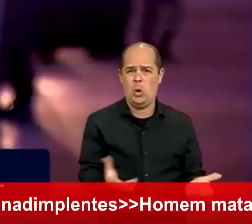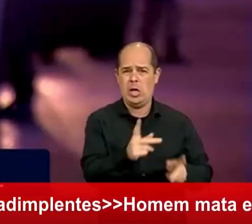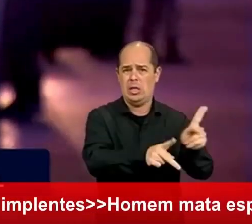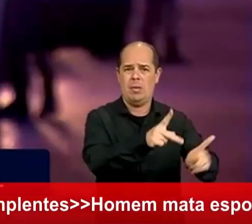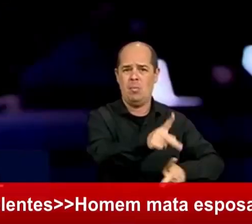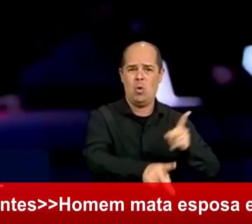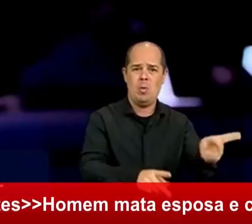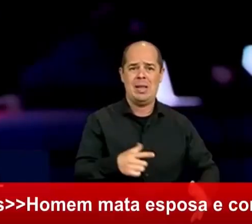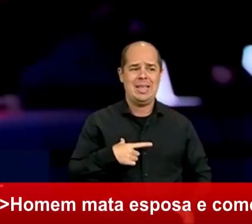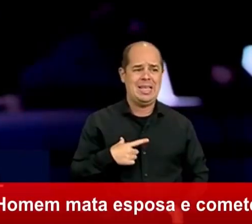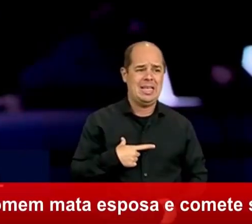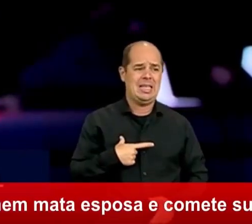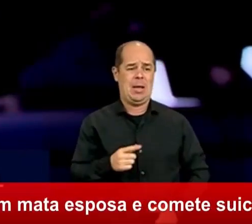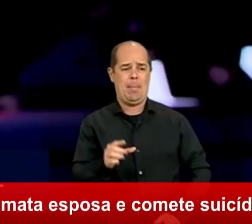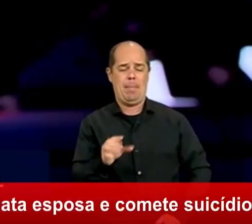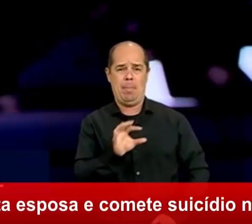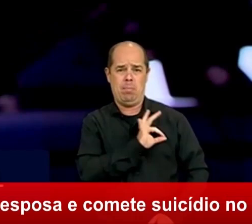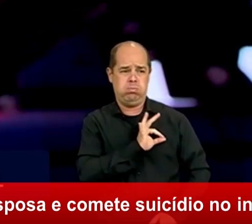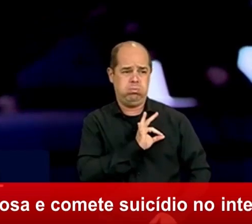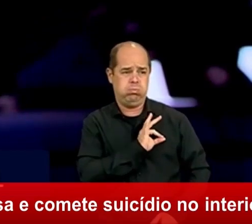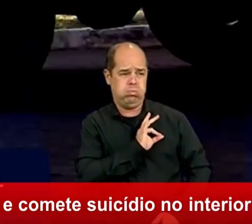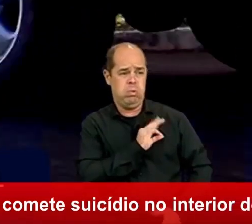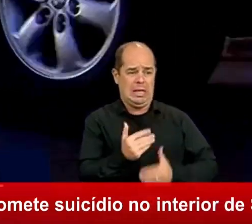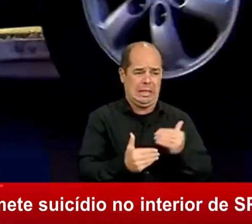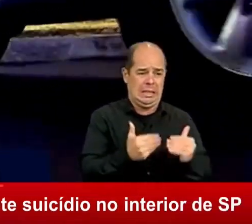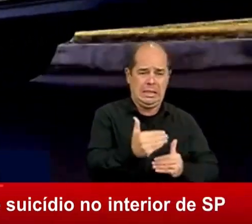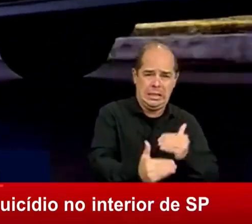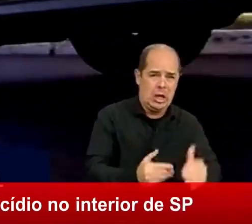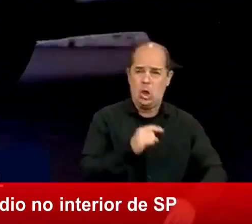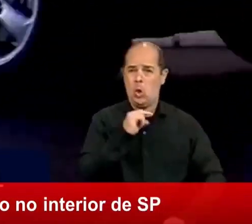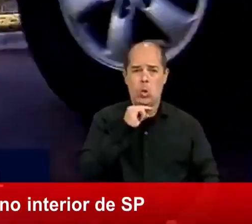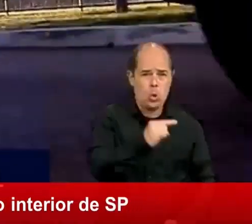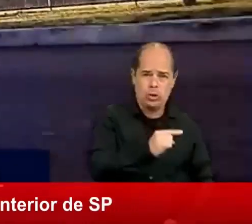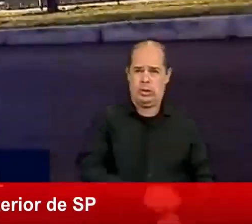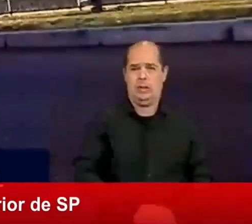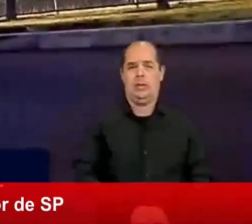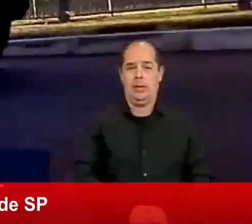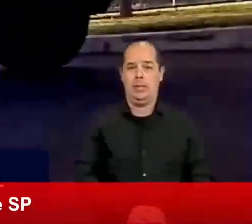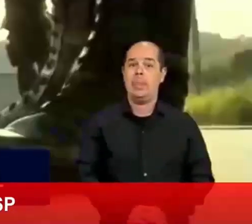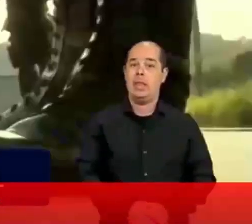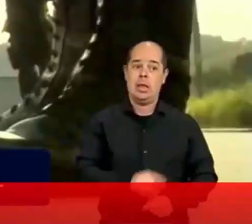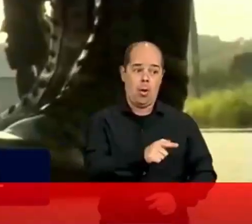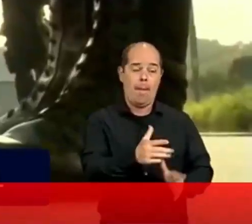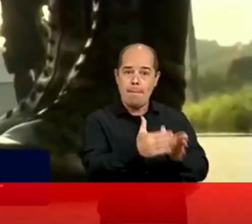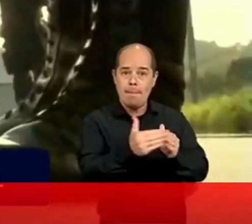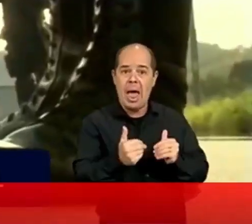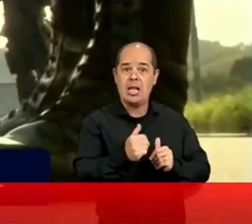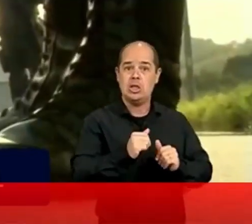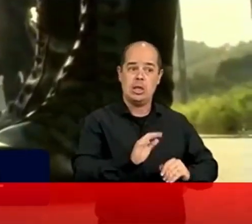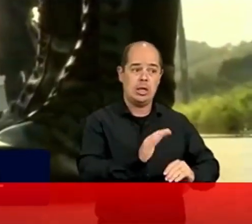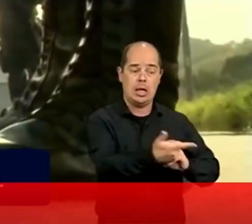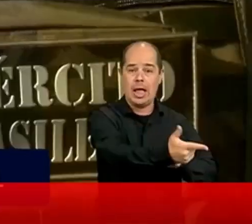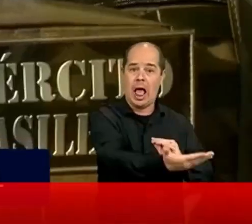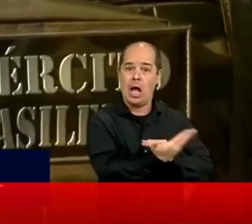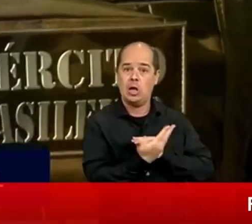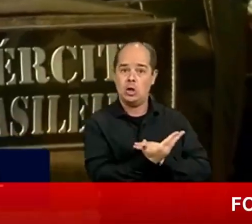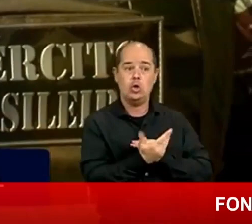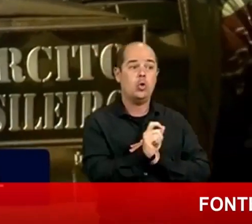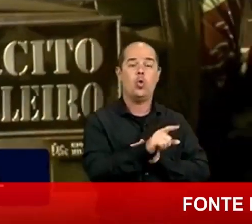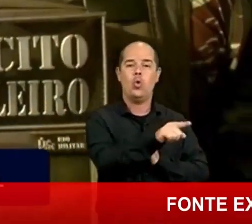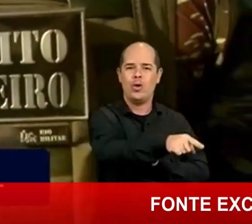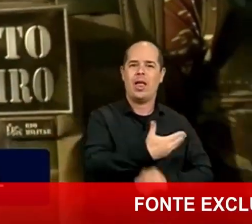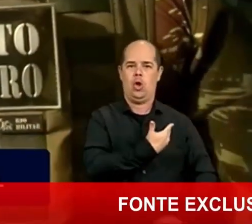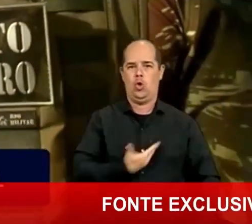manter a ordem. Normalmente é decretada quando os governos estaduais pedem ajuda federal. Ao decretar uma GLO, o